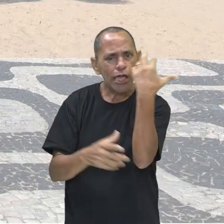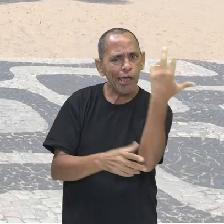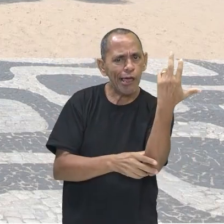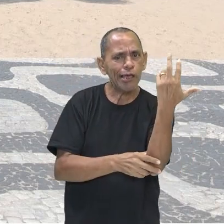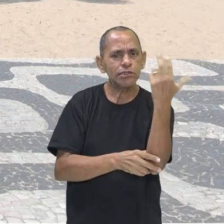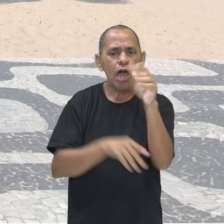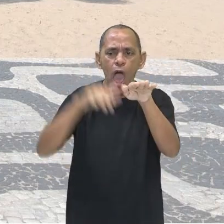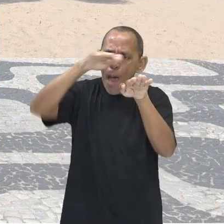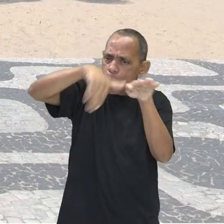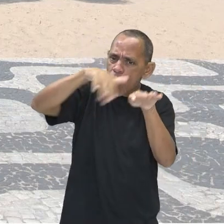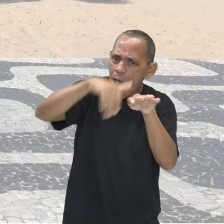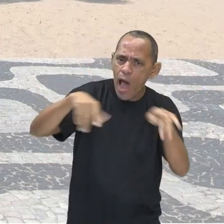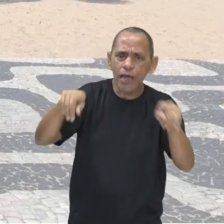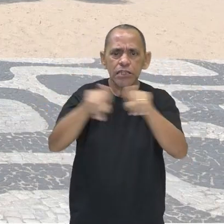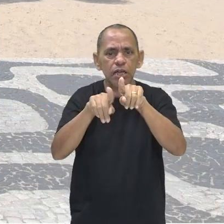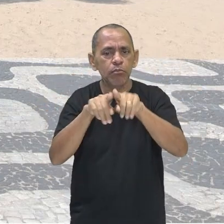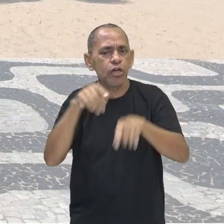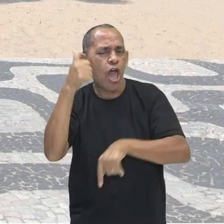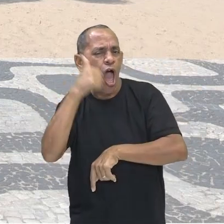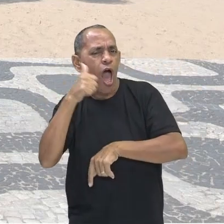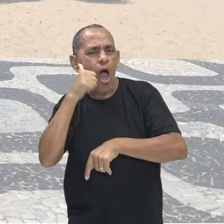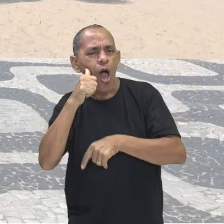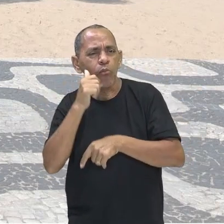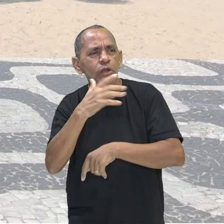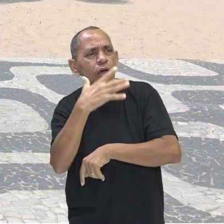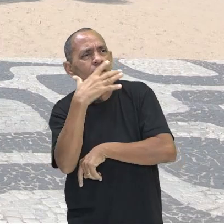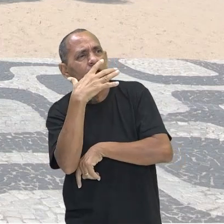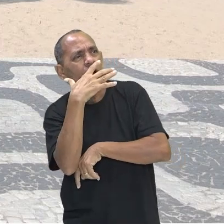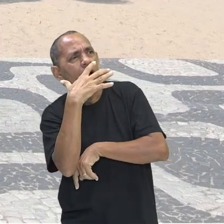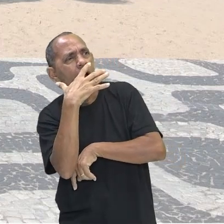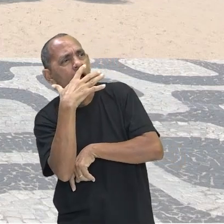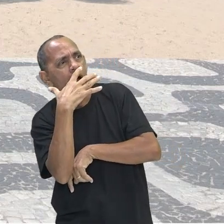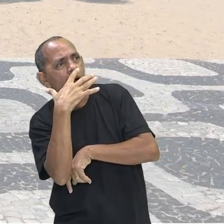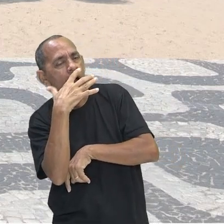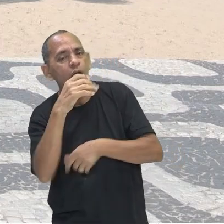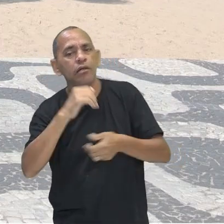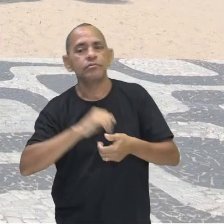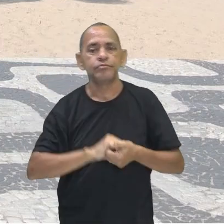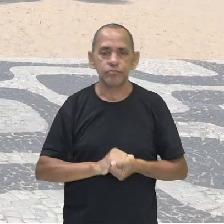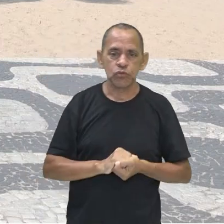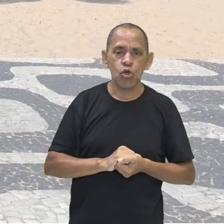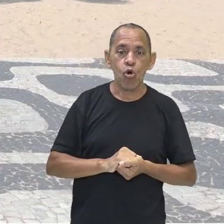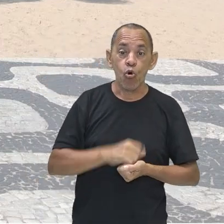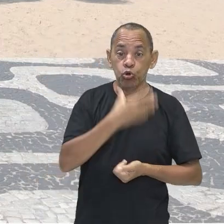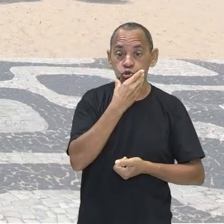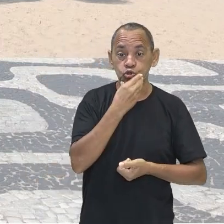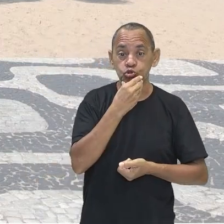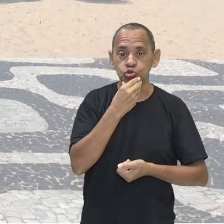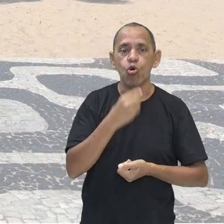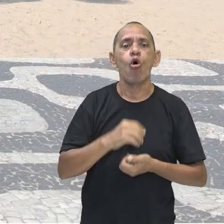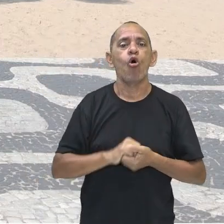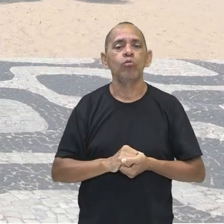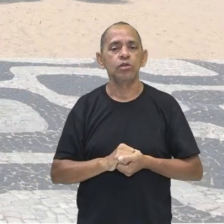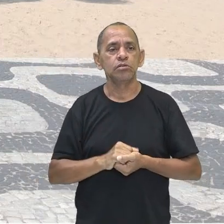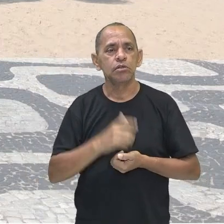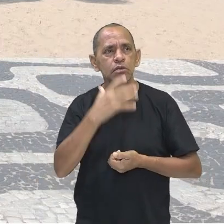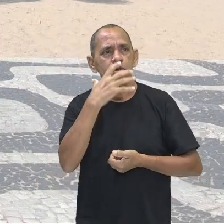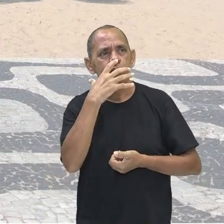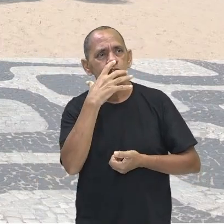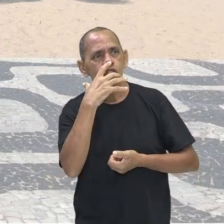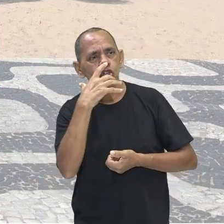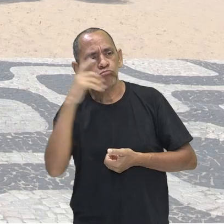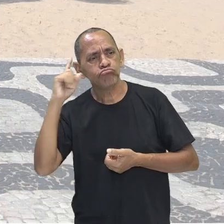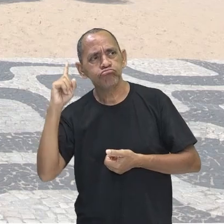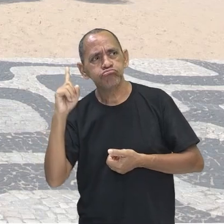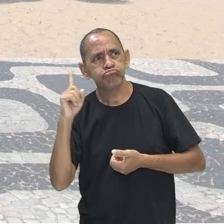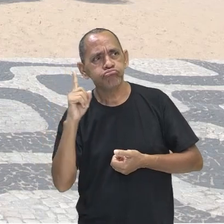um objeto a ser contemplado com respeito, com sabedoria, né? E aquele amor, vamos dizer, aquele